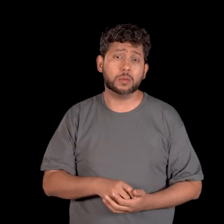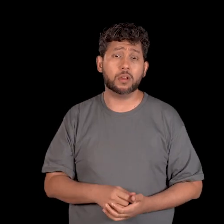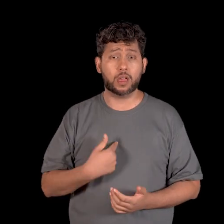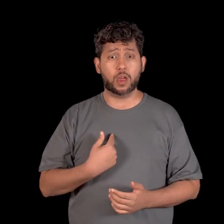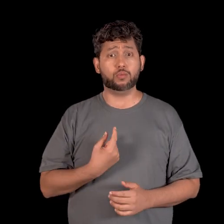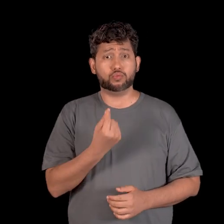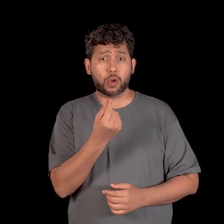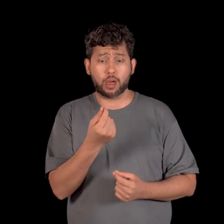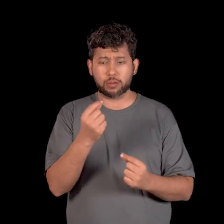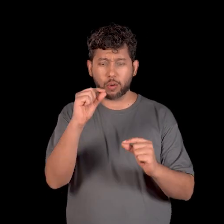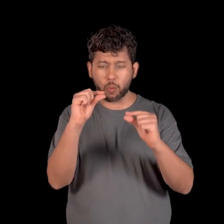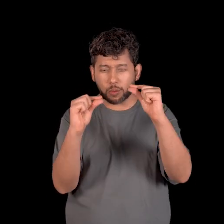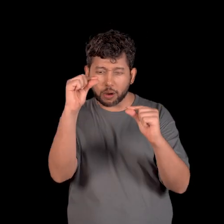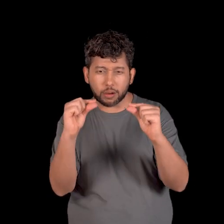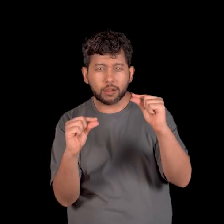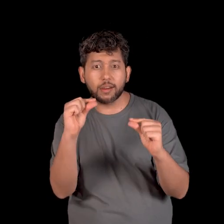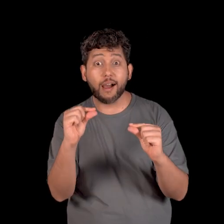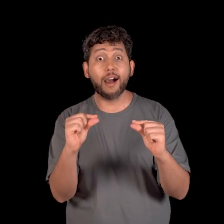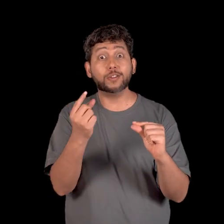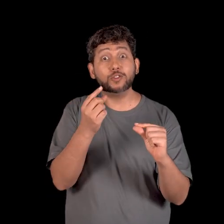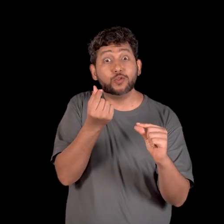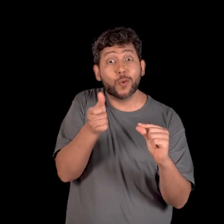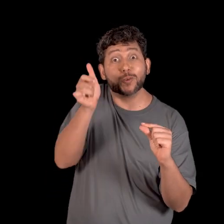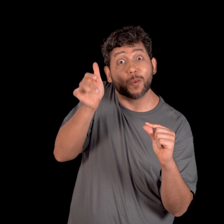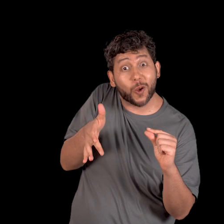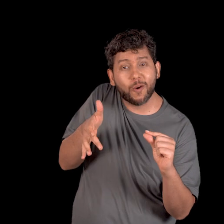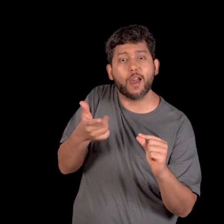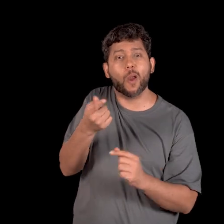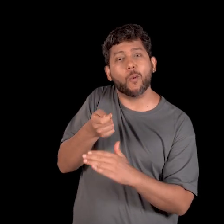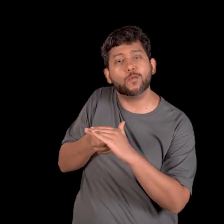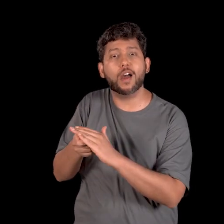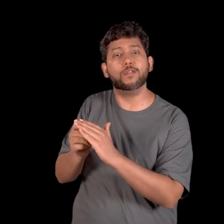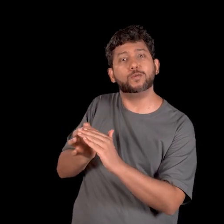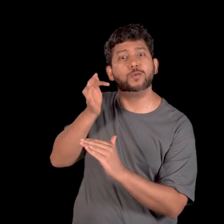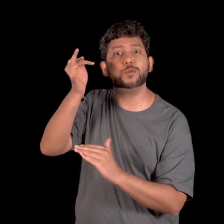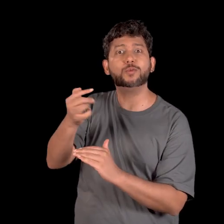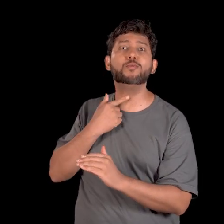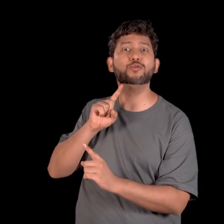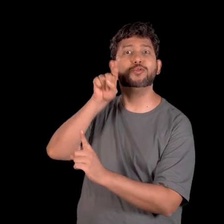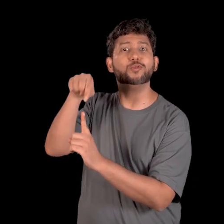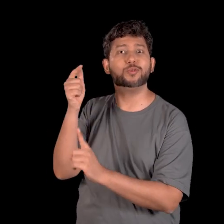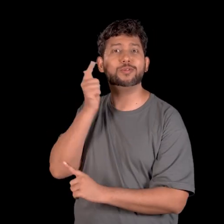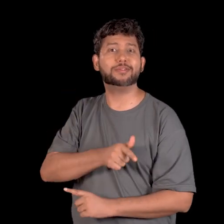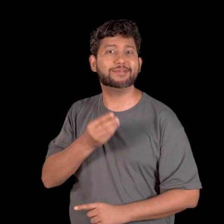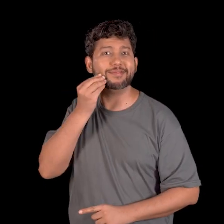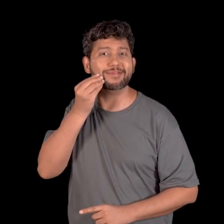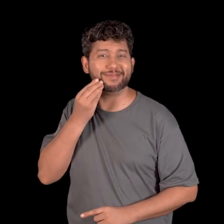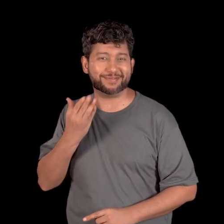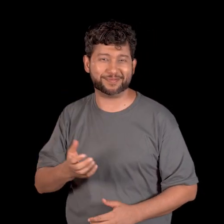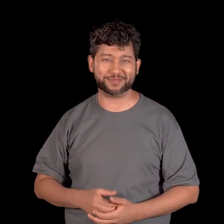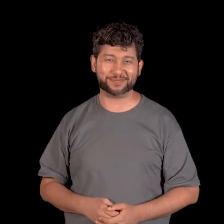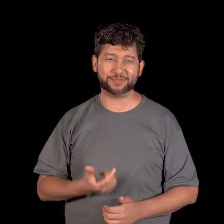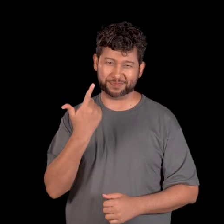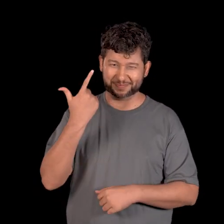por exemplo, você conseguirá ajustar seu orçamento, e então poderá começar a se planejar para alcançar as metas, que julgar